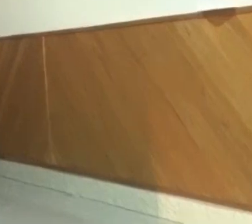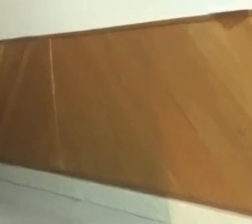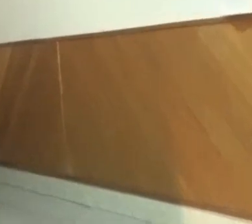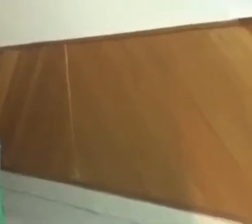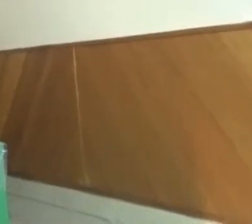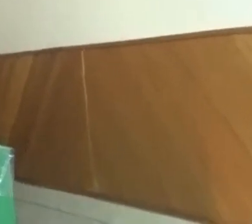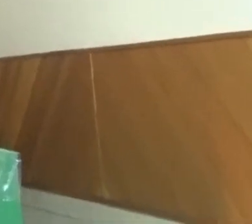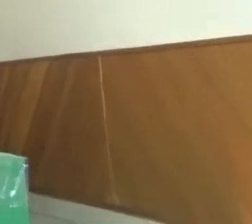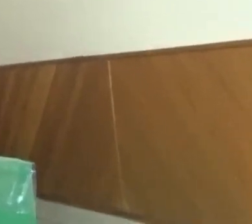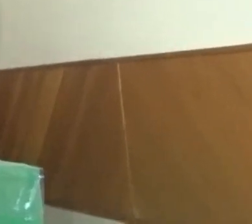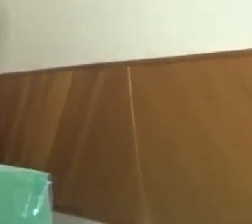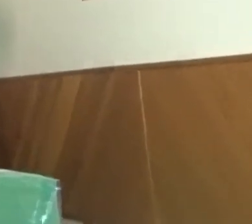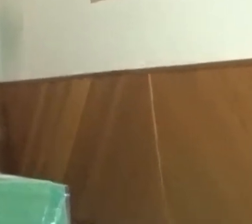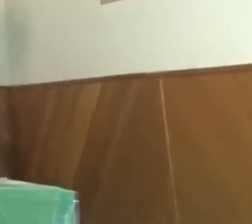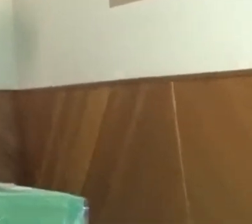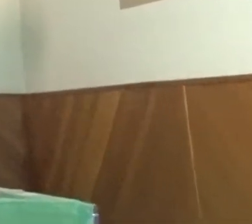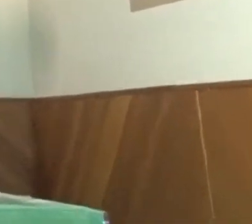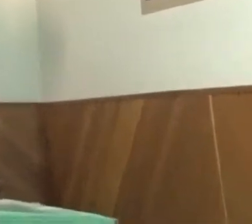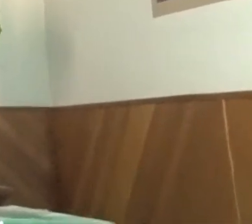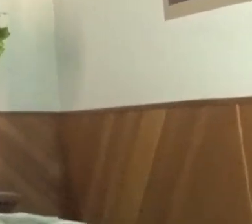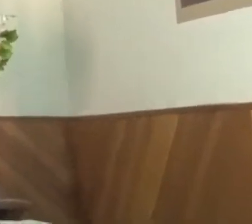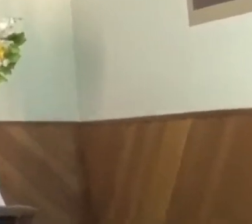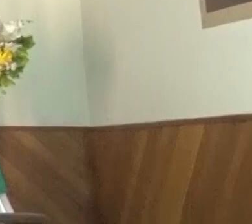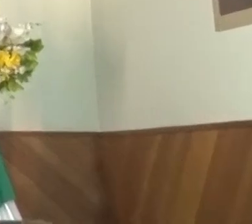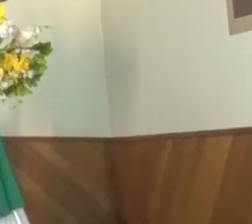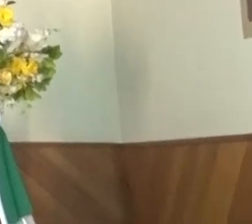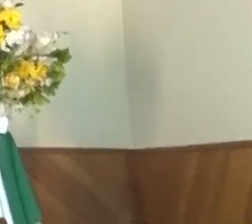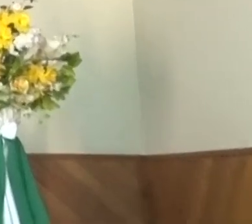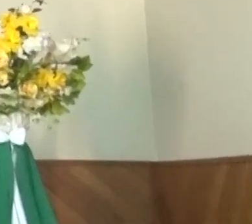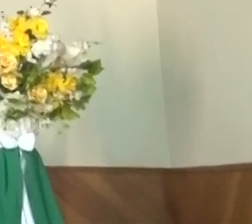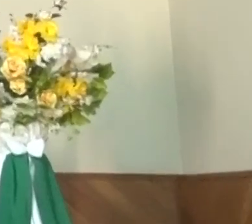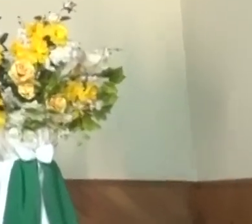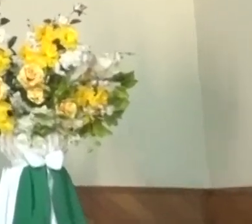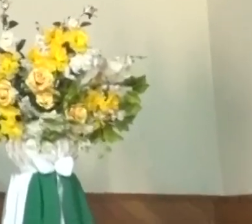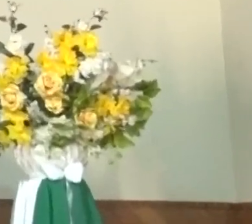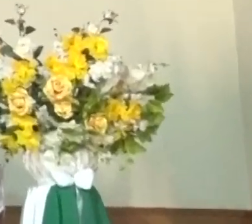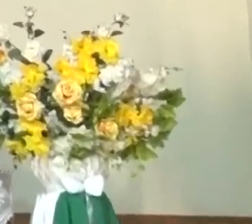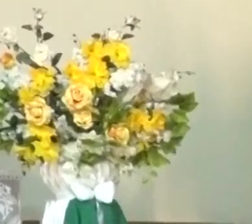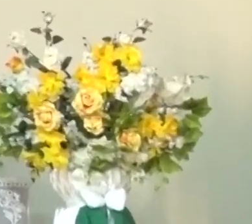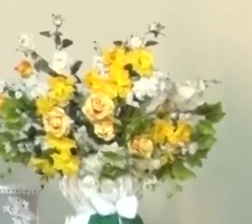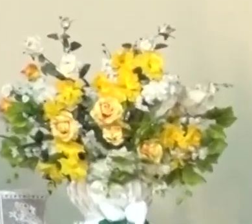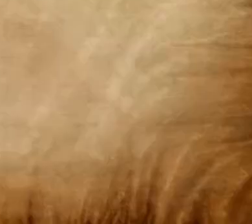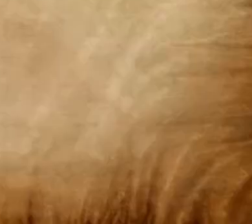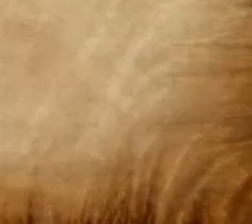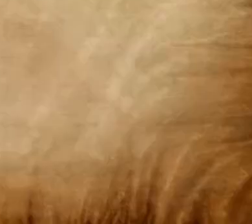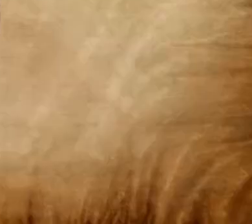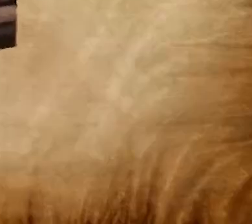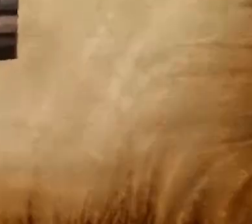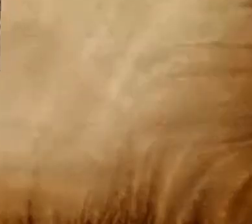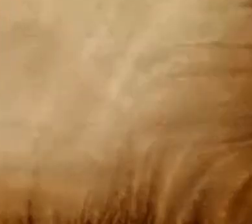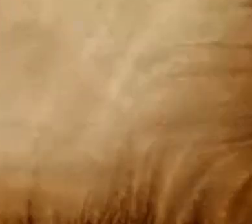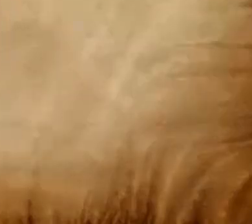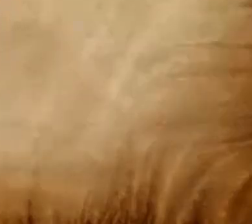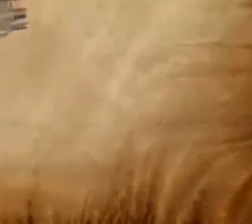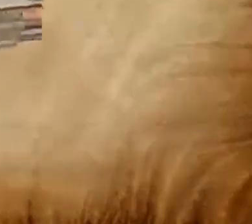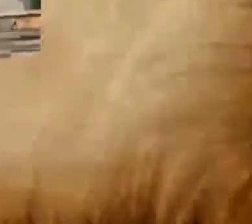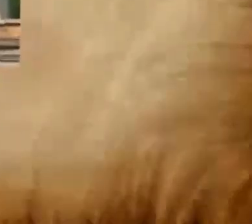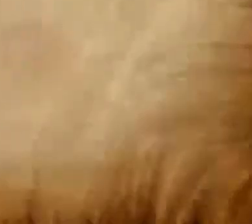escolhida também para ser a padroeira do município.